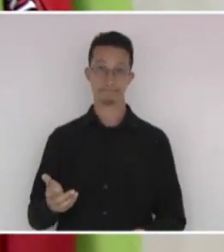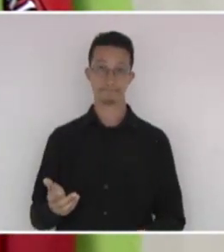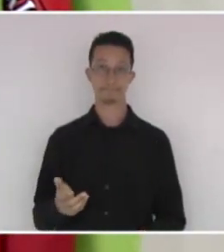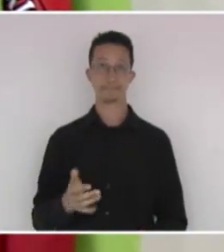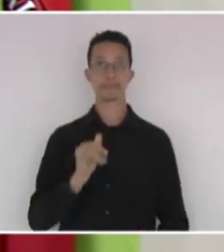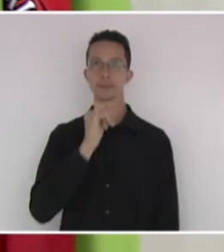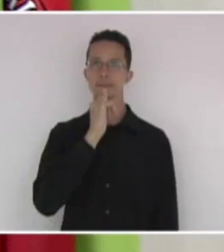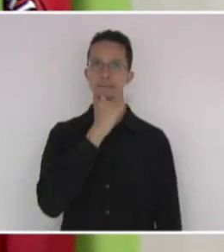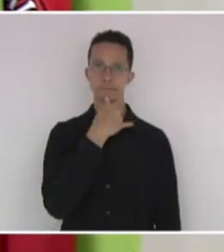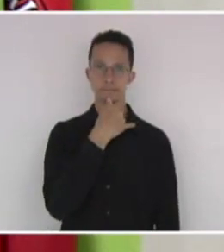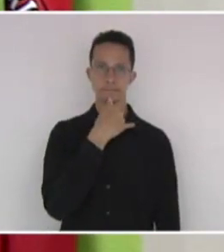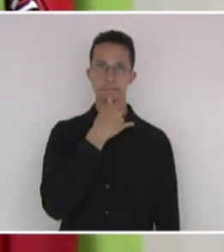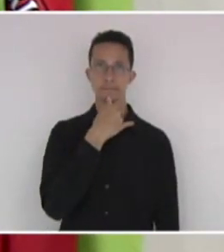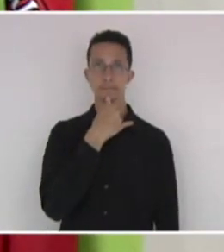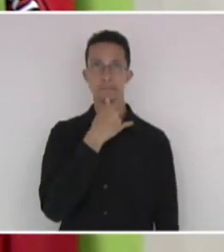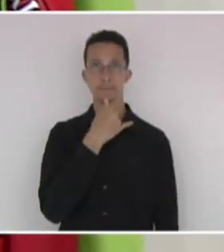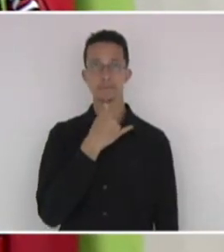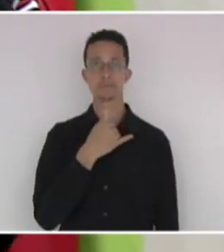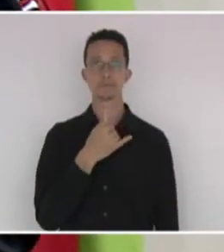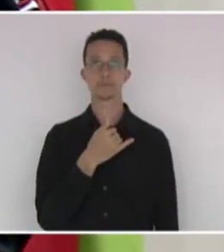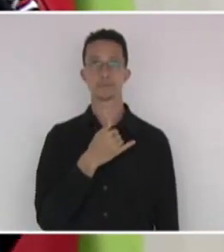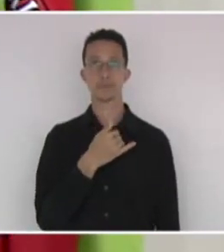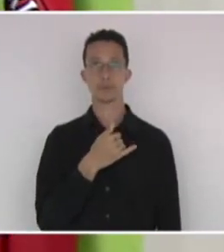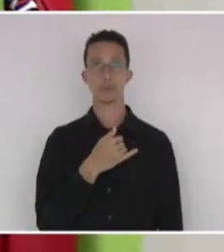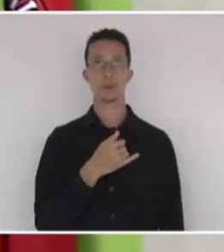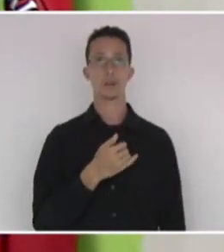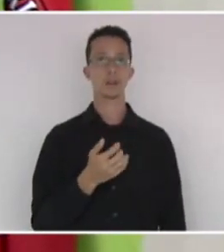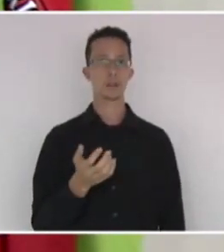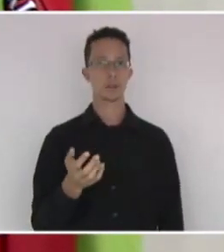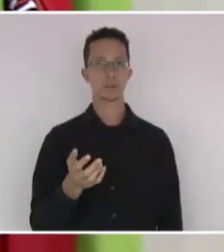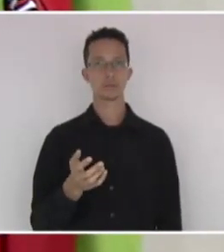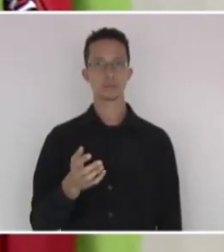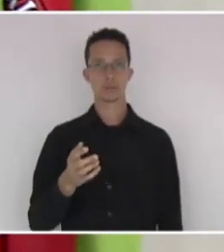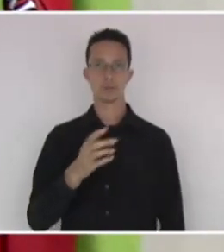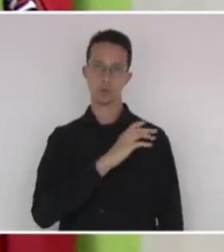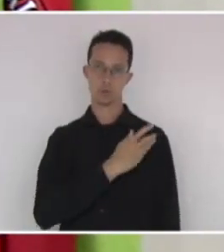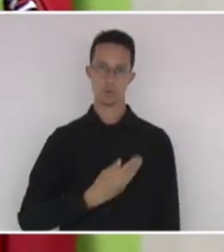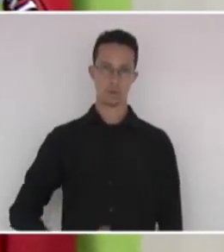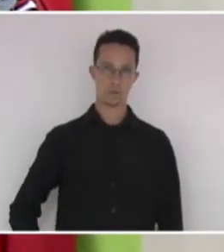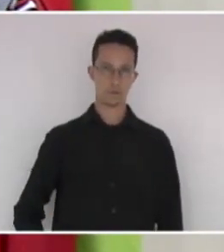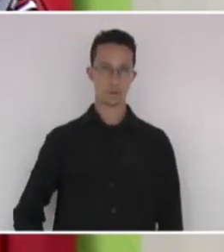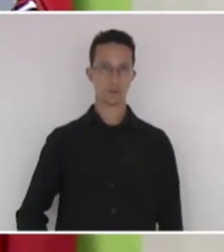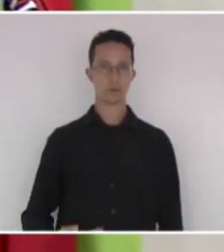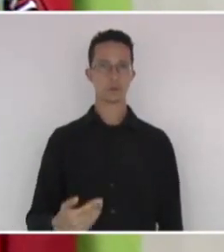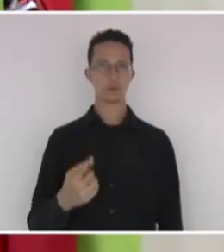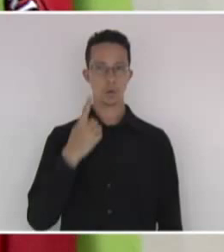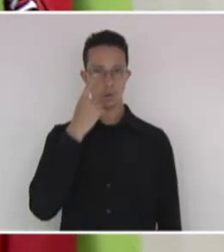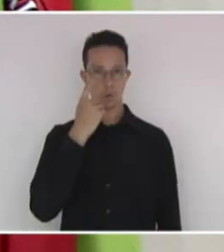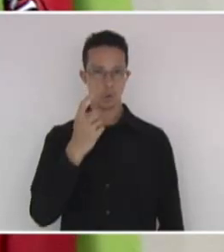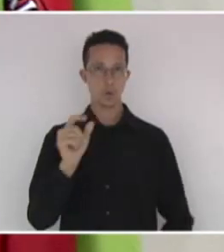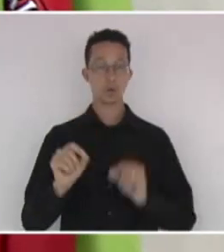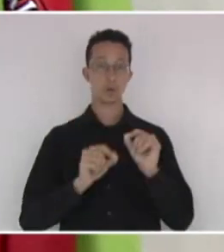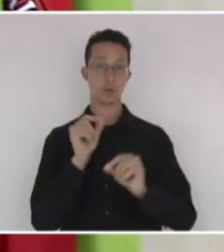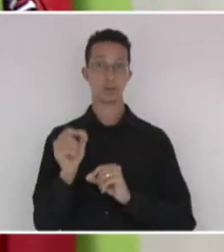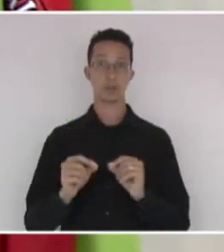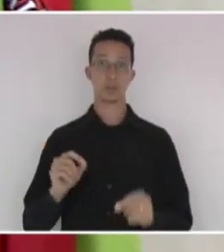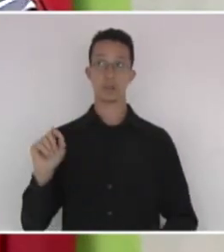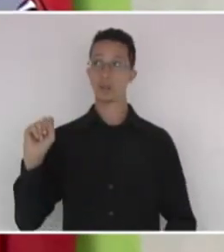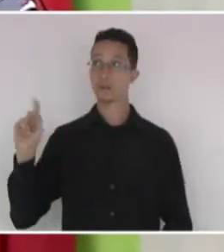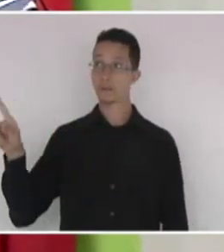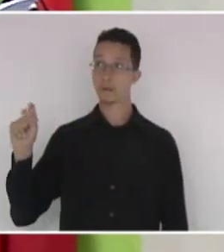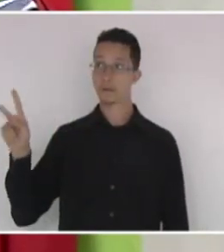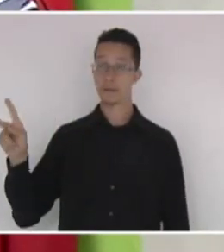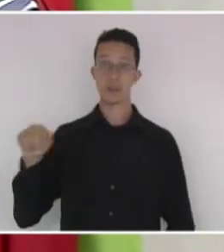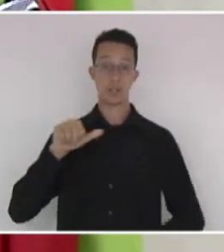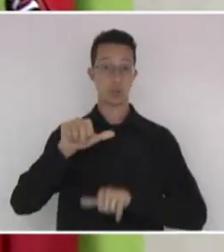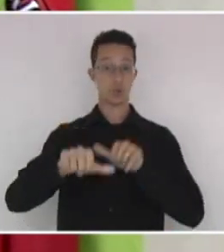de fato, no fundo, deputado Altair, privatizar a Previdência. Tenho a impressão que as pessoas ainda não